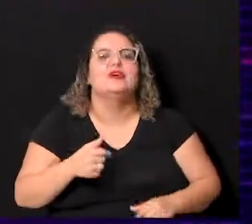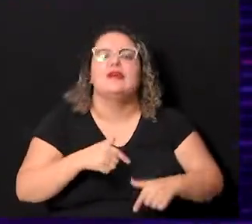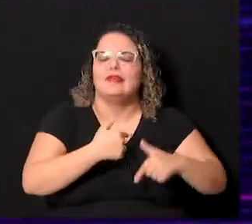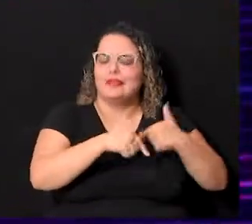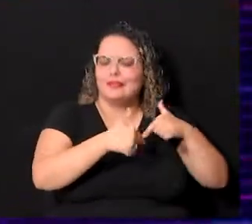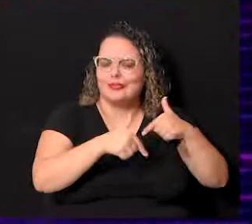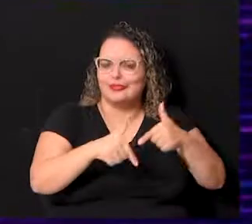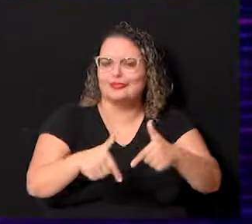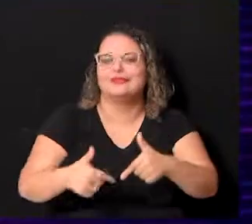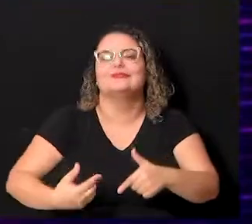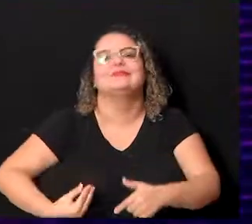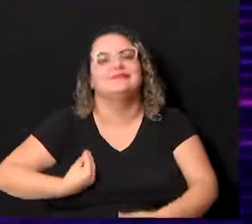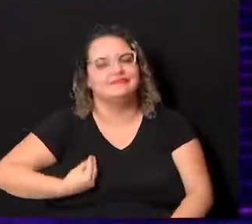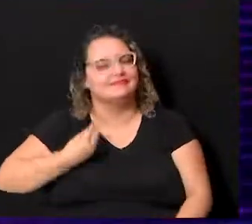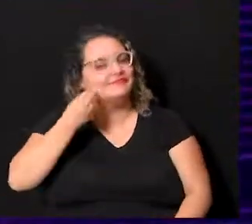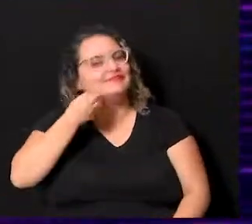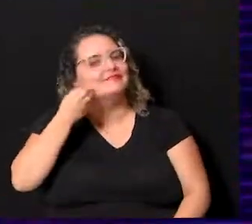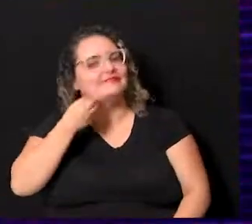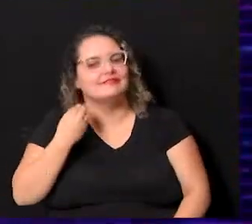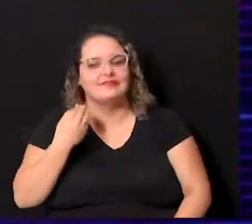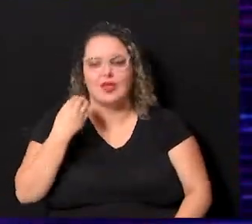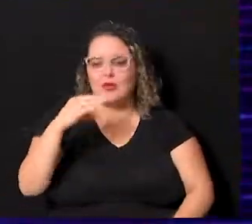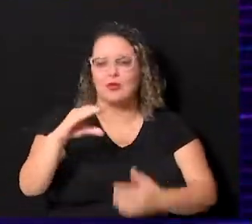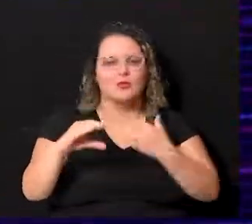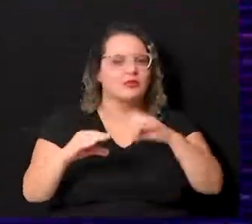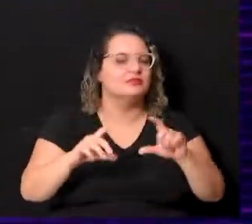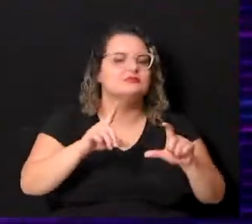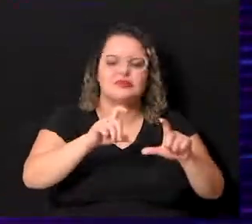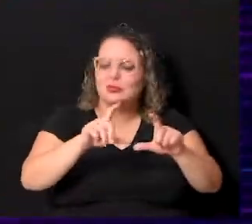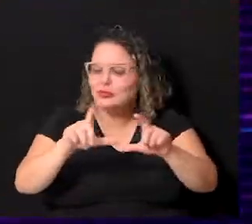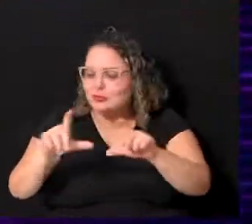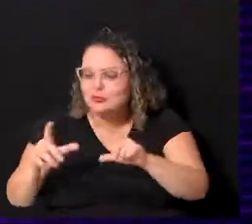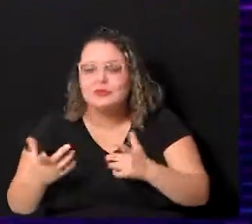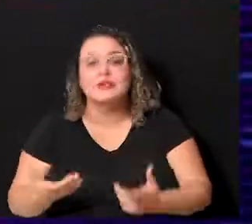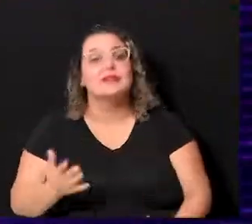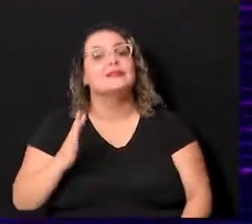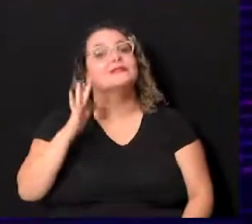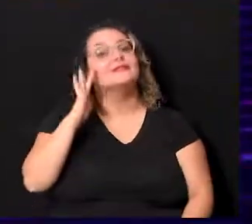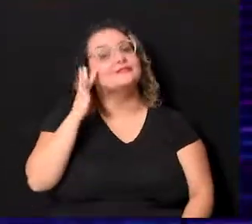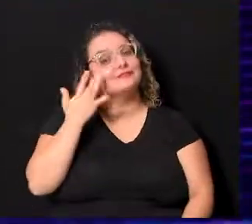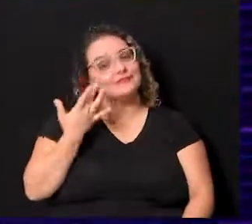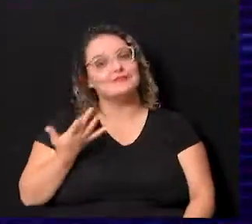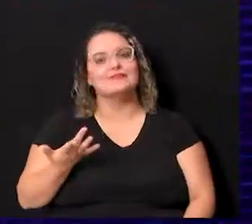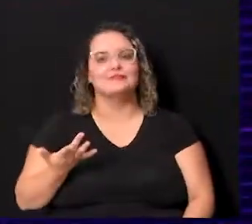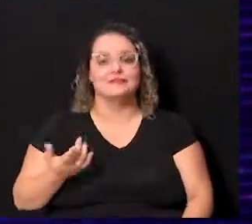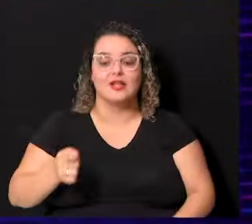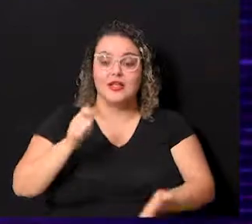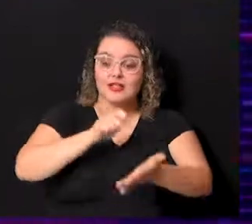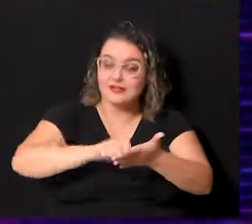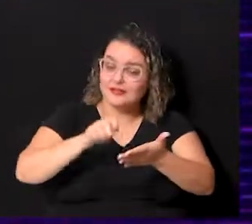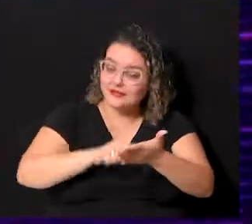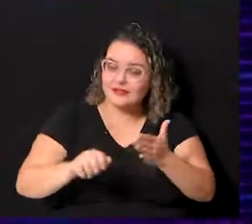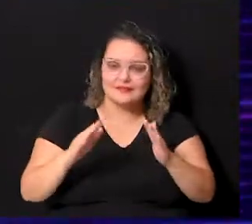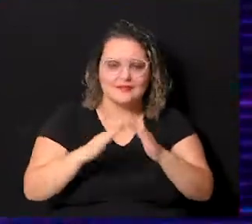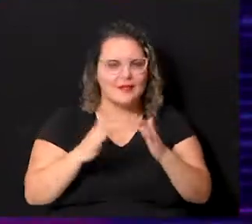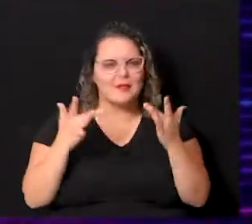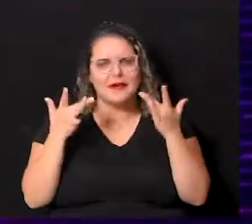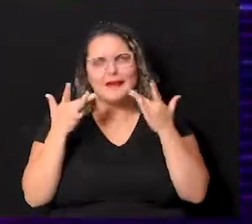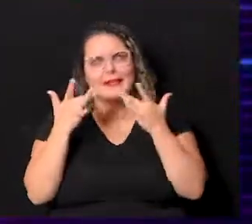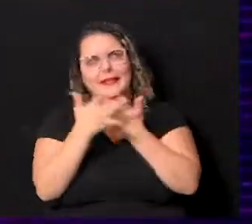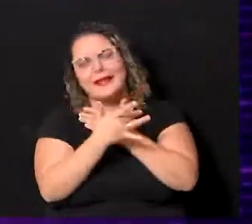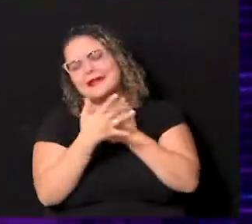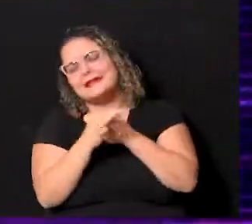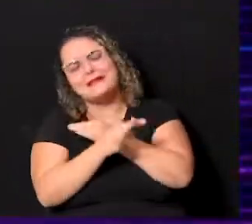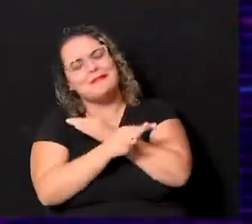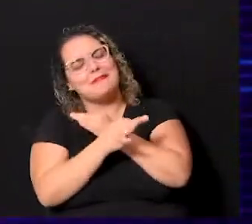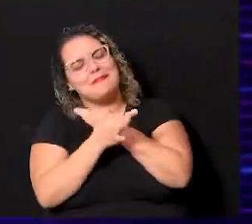na vida, com produção de eventos, com publicidade. Eu também sou fotógrafo e eu estou achando só escrever em casa uma delícia.